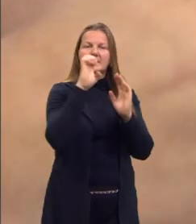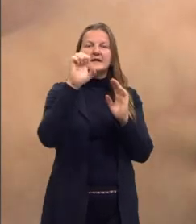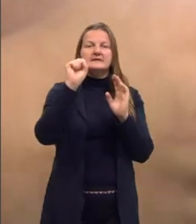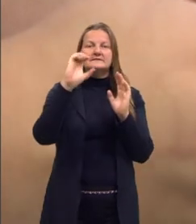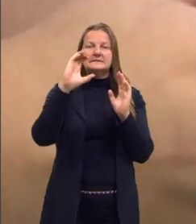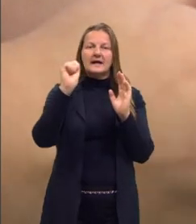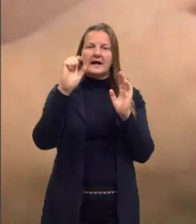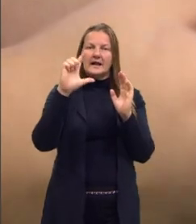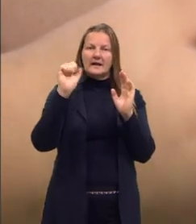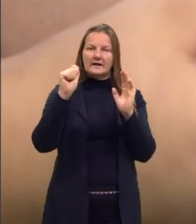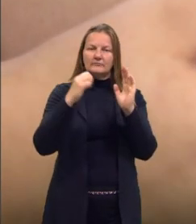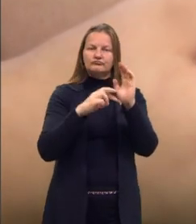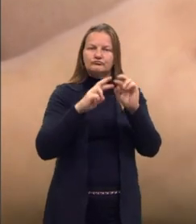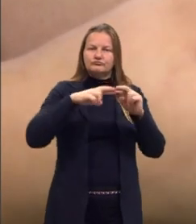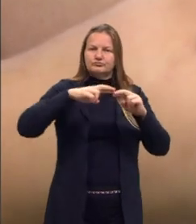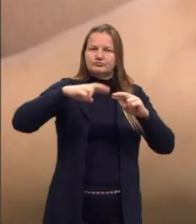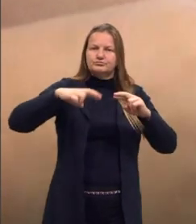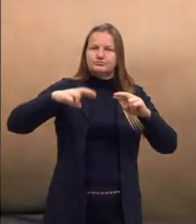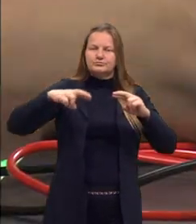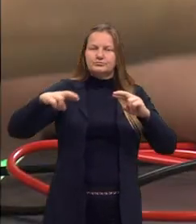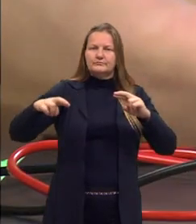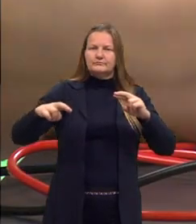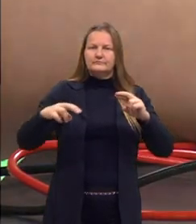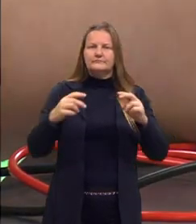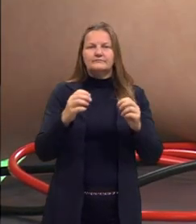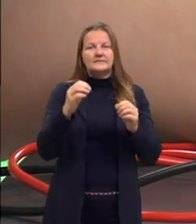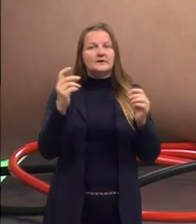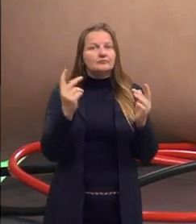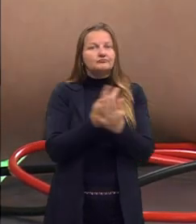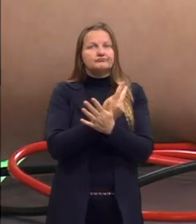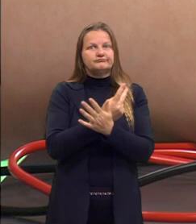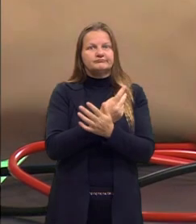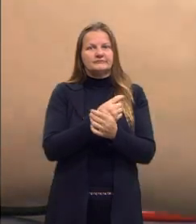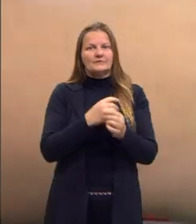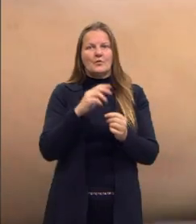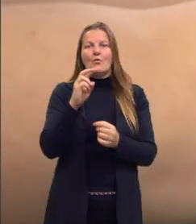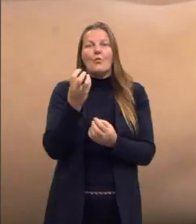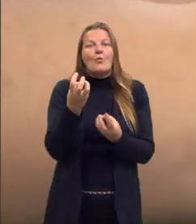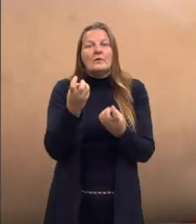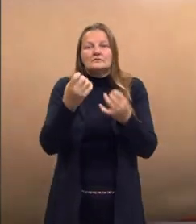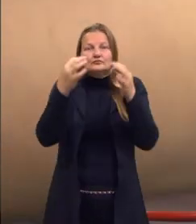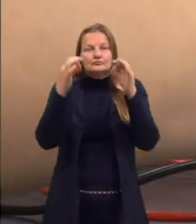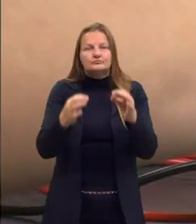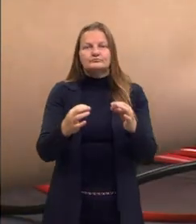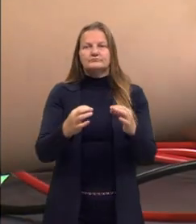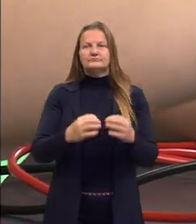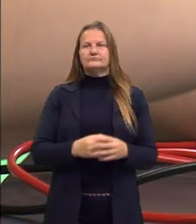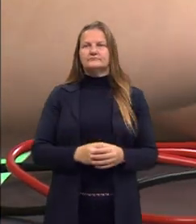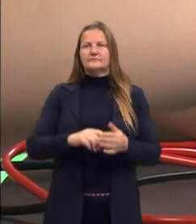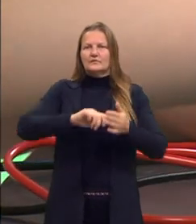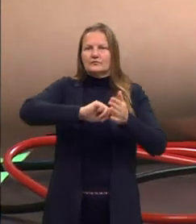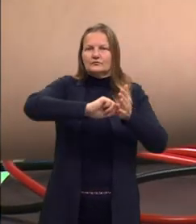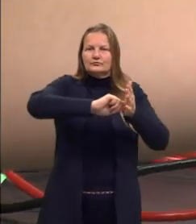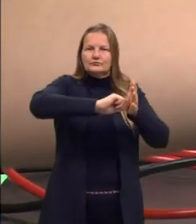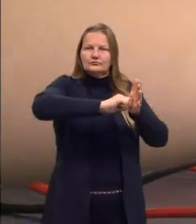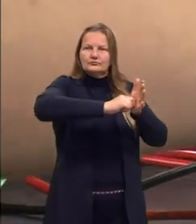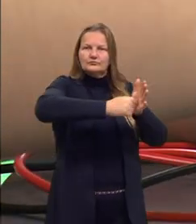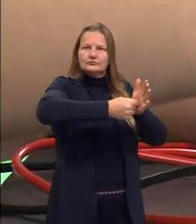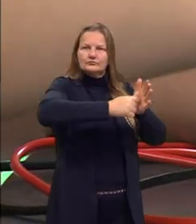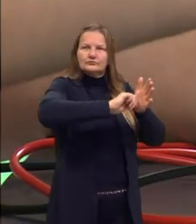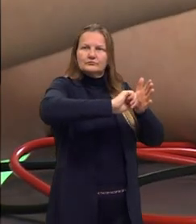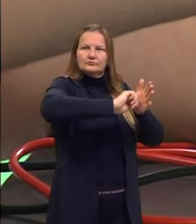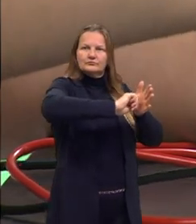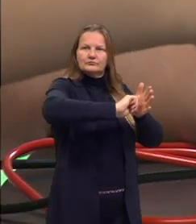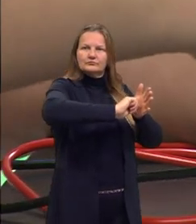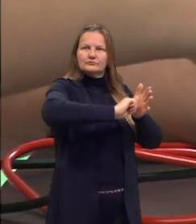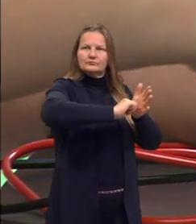da resistência para conseguir medir se não não vai dar não vai aparecer valores né Tá então eu vou ligar ele e vou